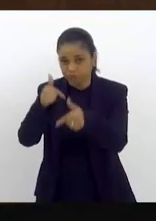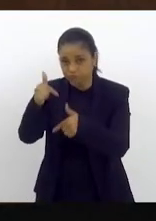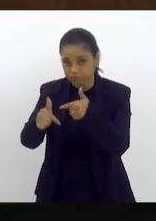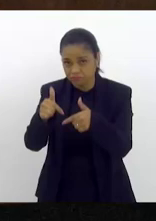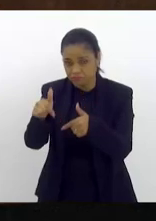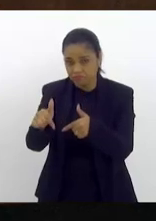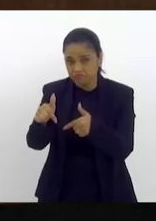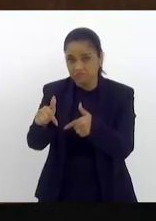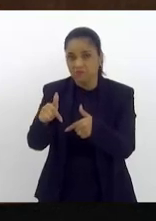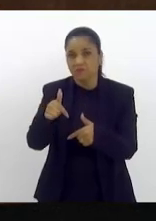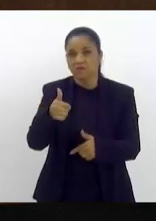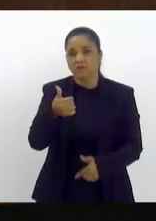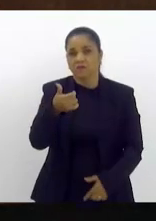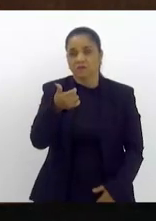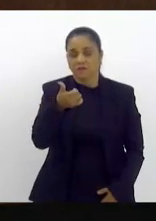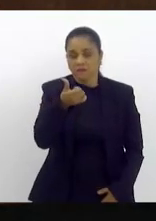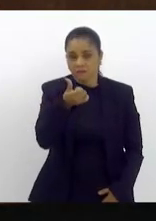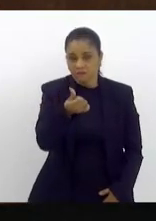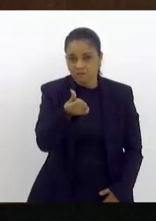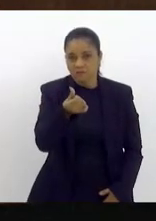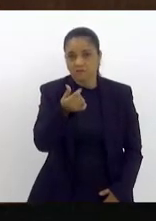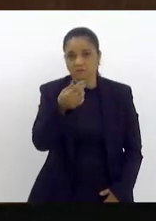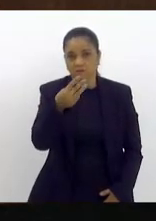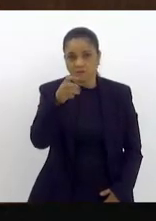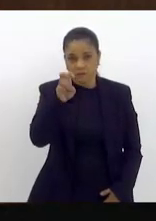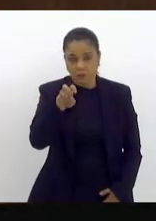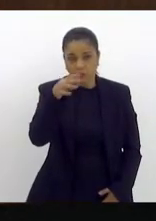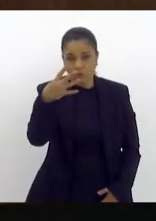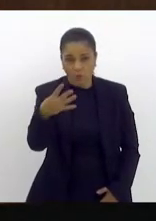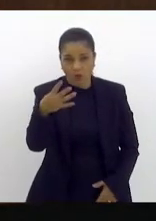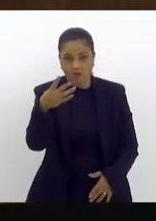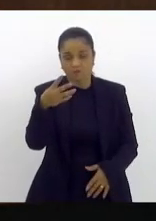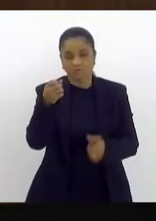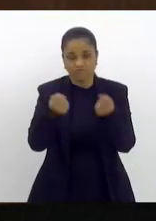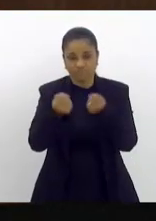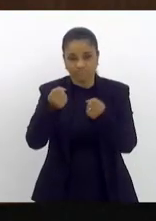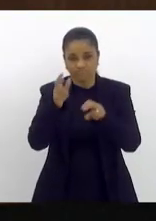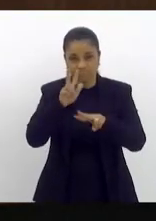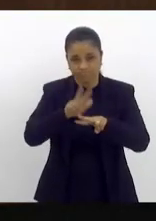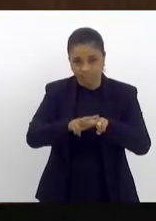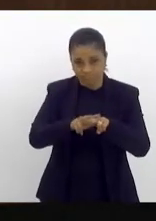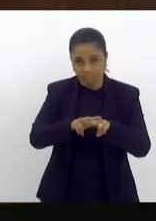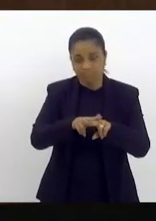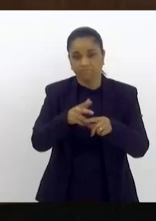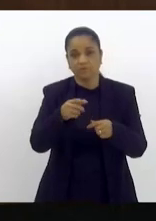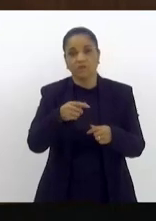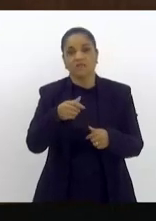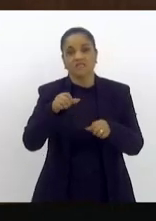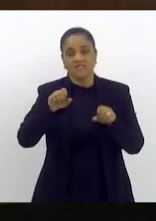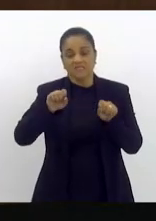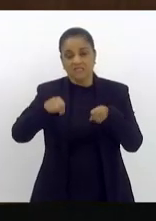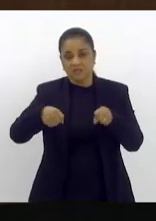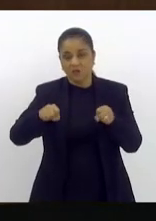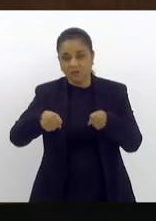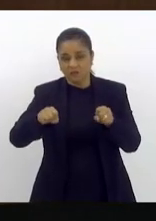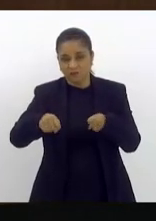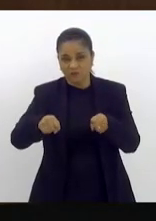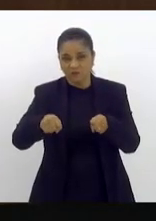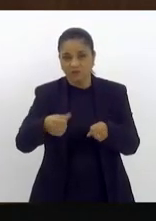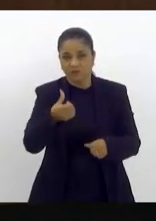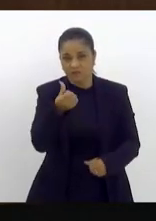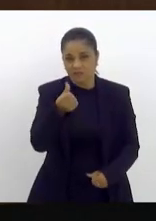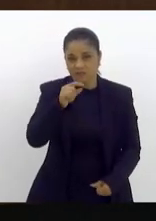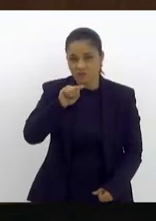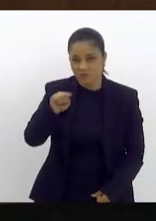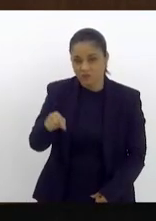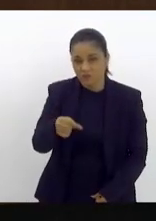85.764 veículos abordados, 10.568 motos rebocadas. Aqui não está